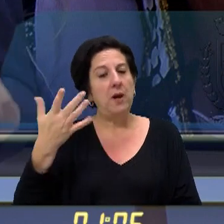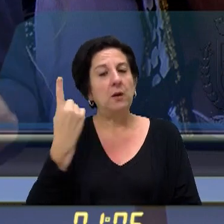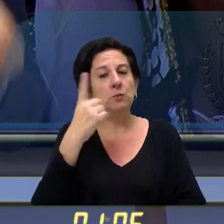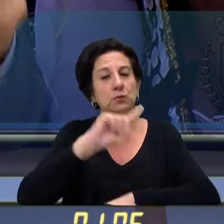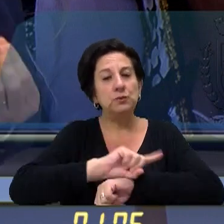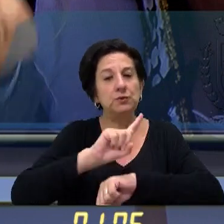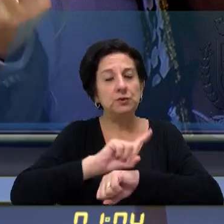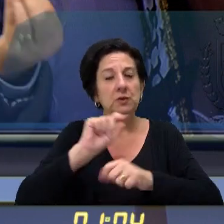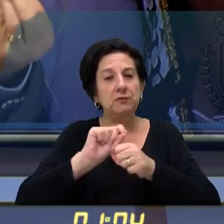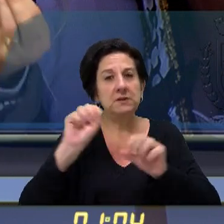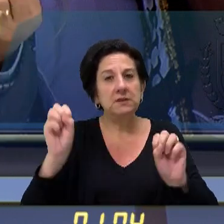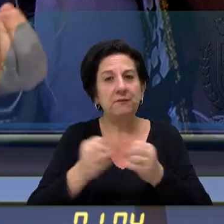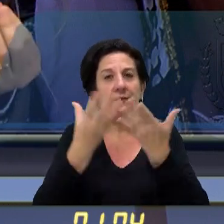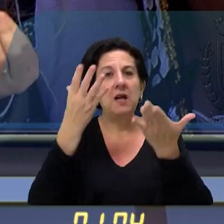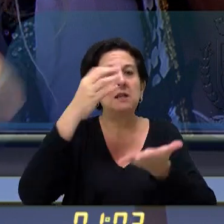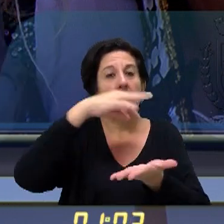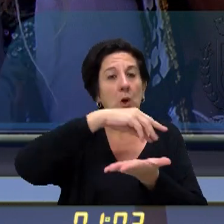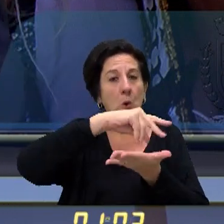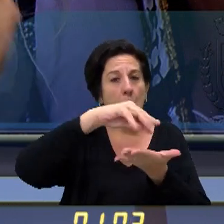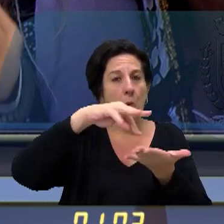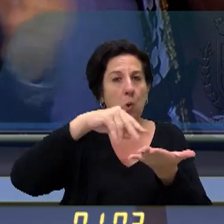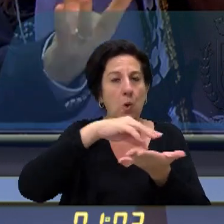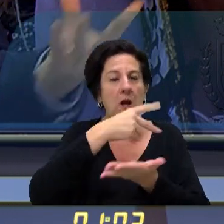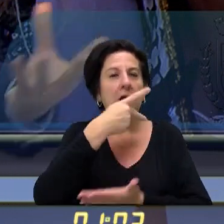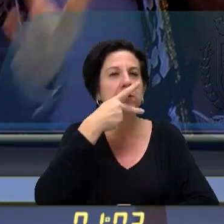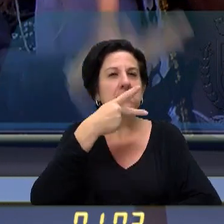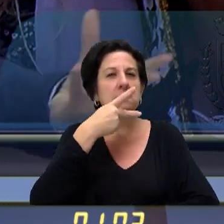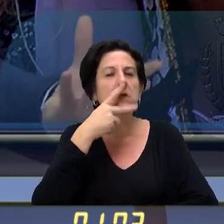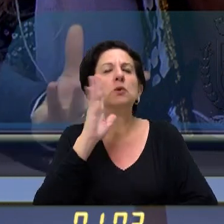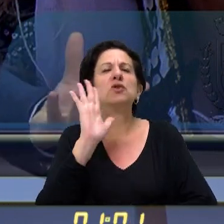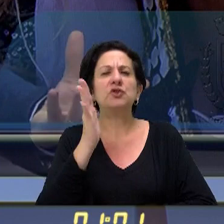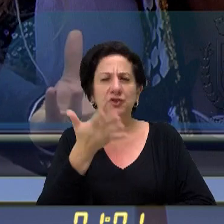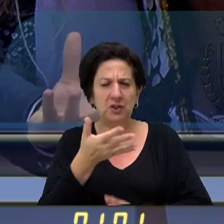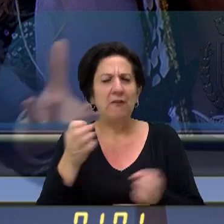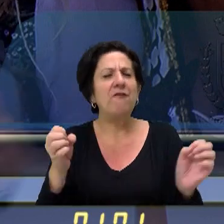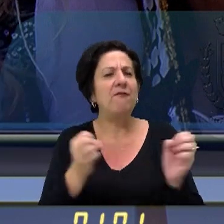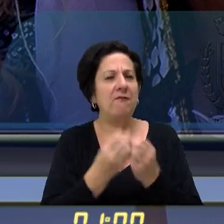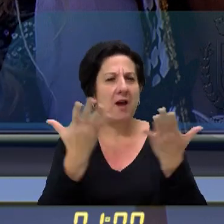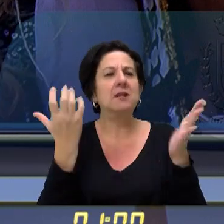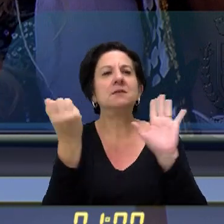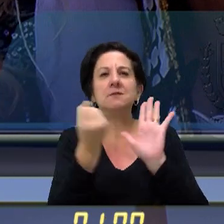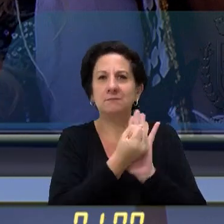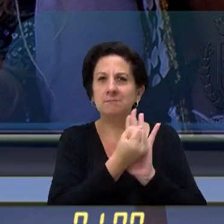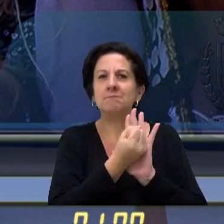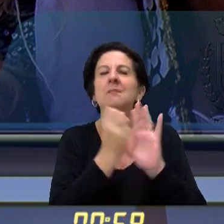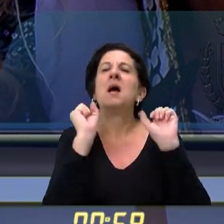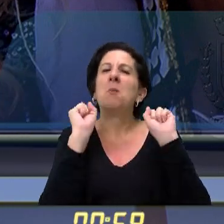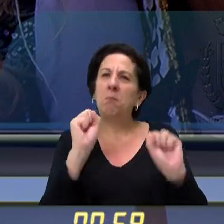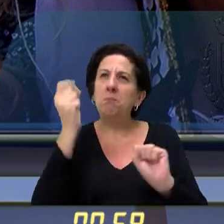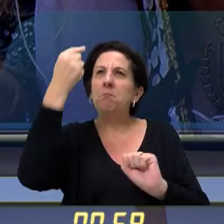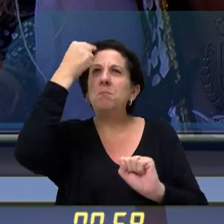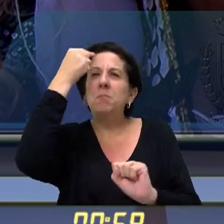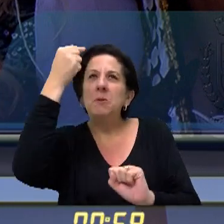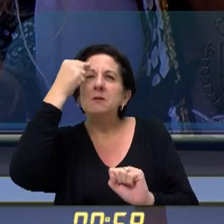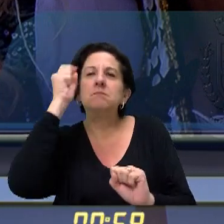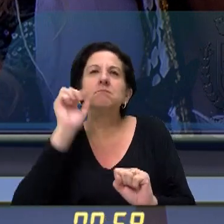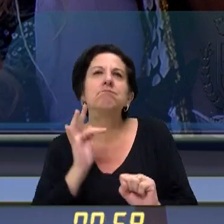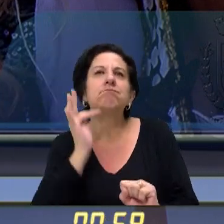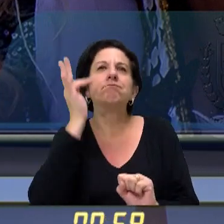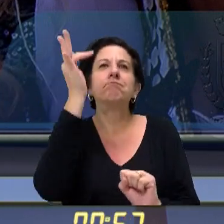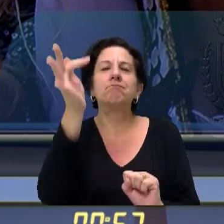dia de fazer a Festa das Cucas em Santa Cruz e que já virou um grande evento, Nós poderemos pensar que, quem